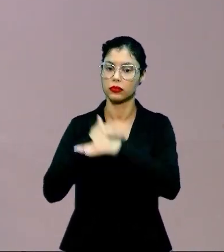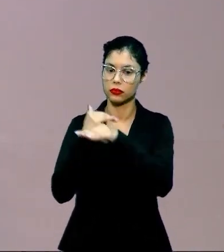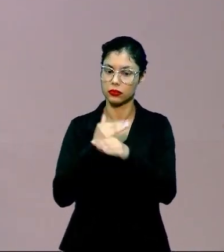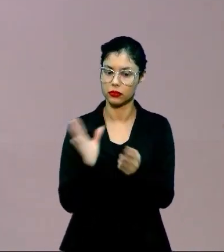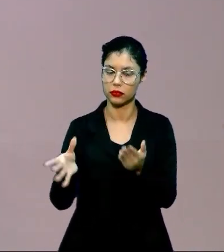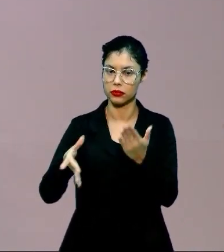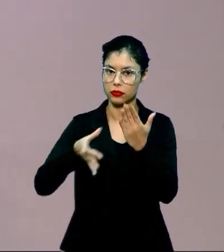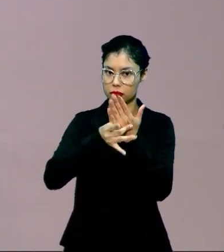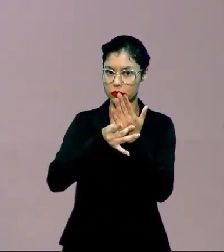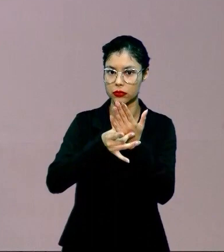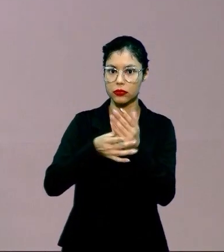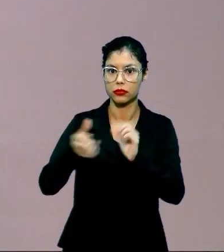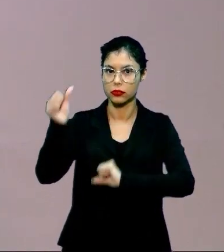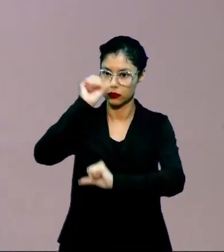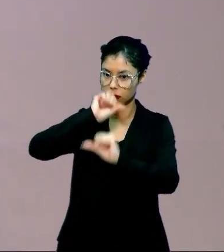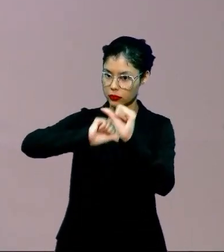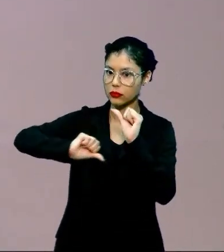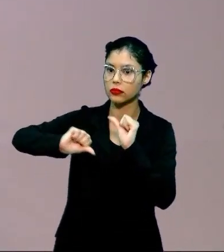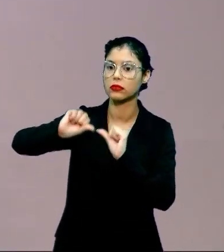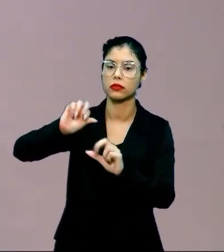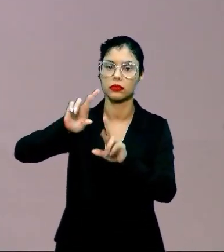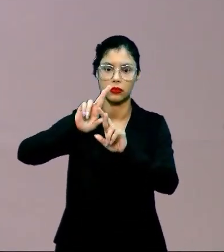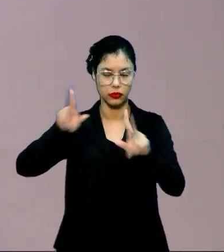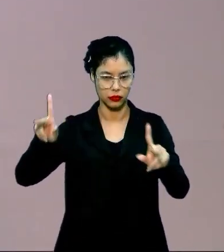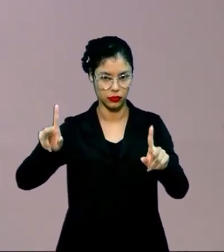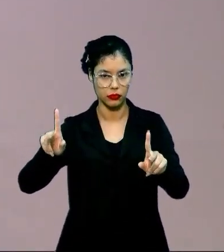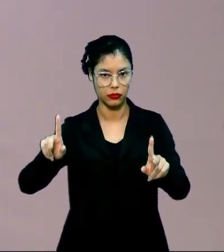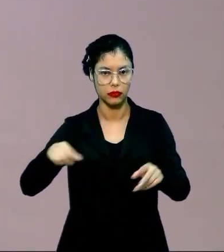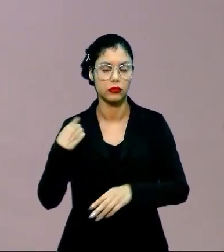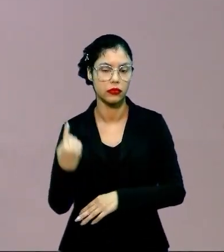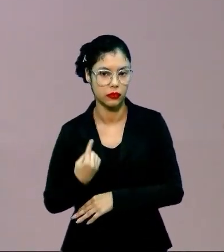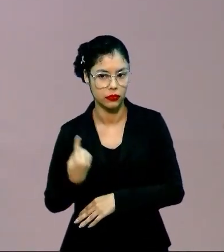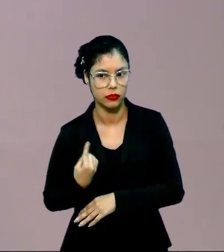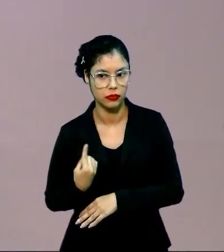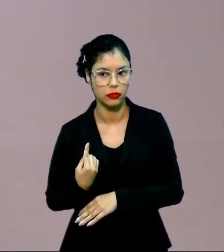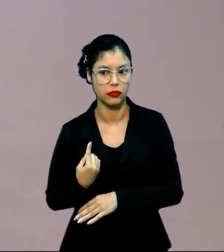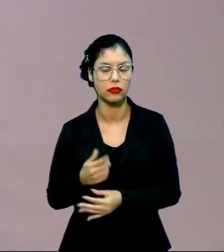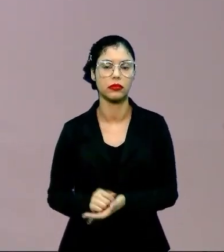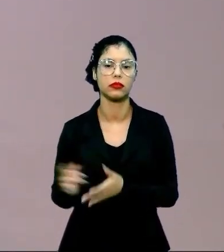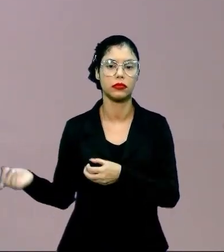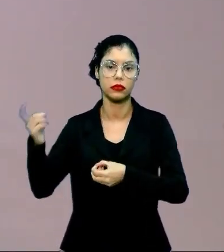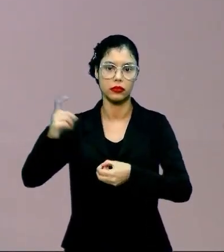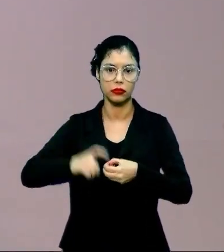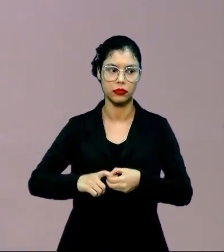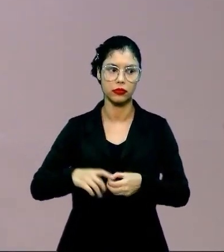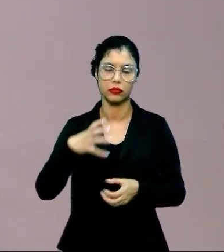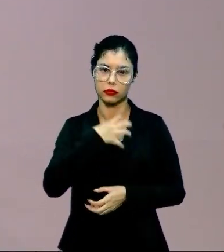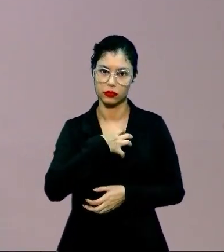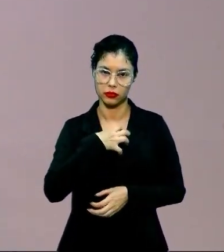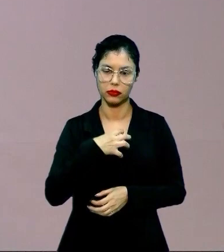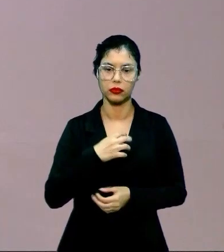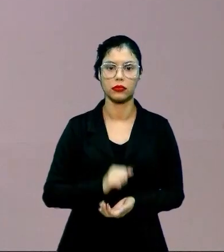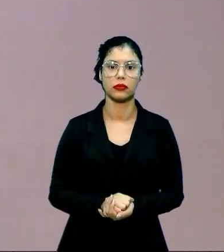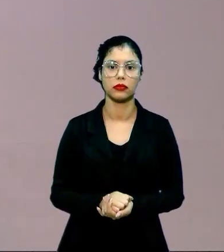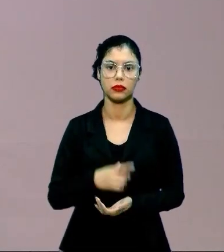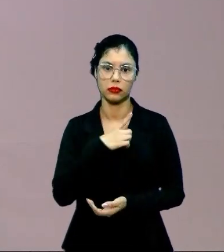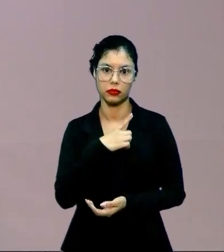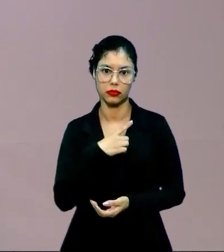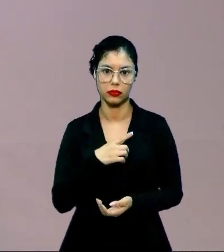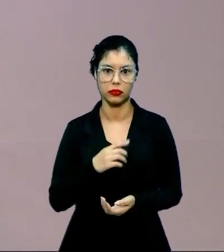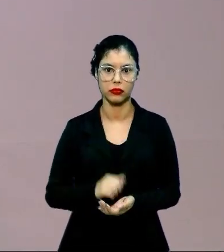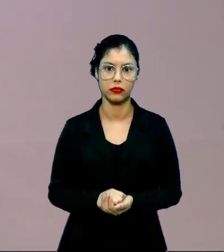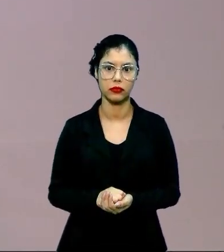tem uma literatura mais subjetiva, mais individualista, mais voltada para o sentimento, a gente tem